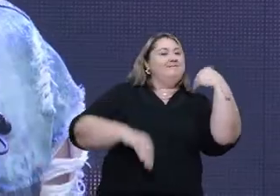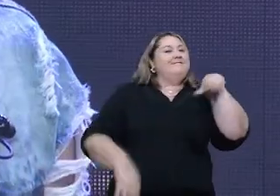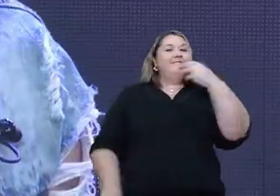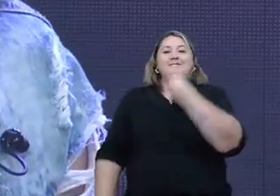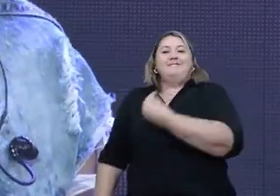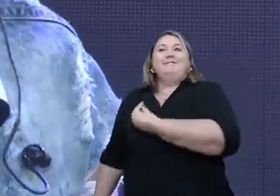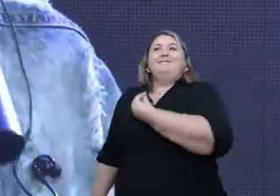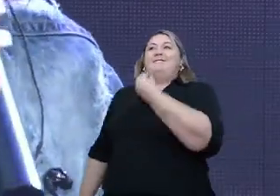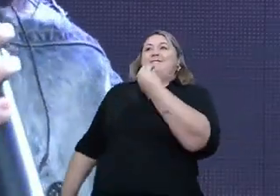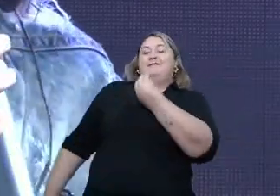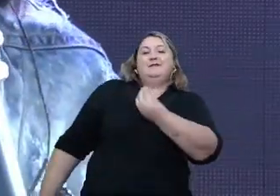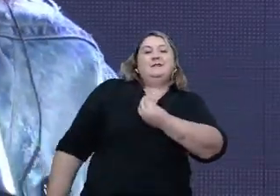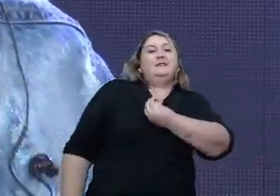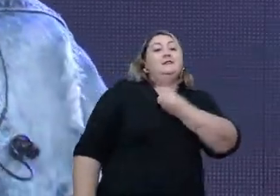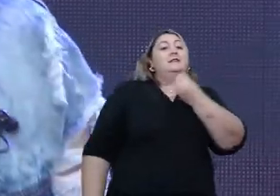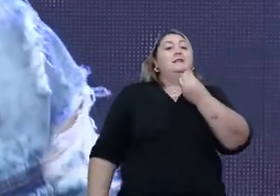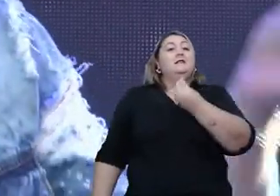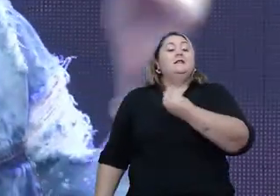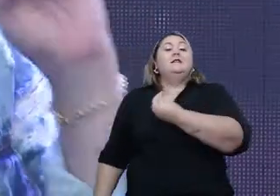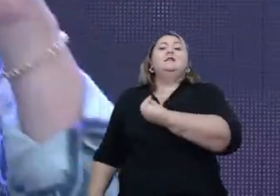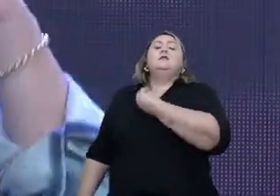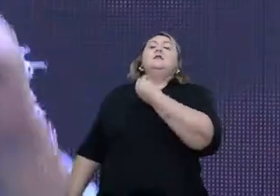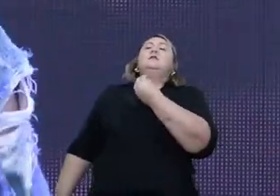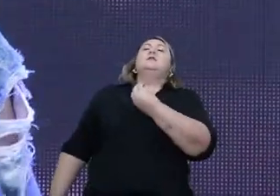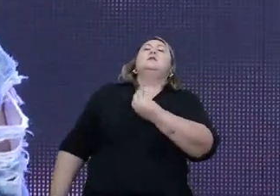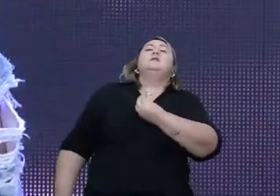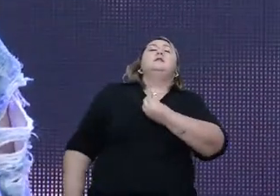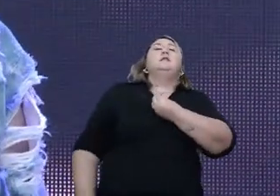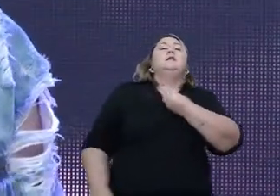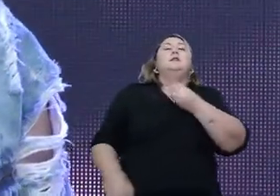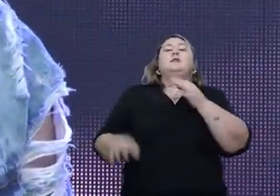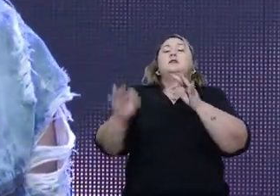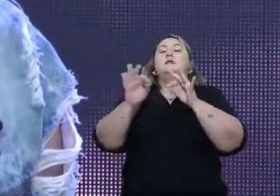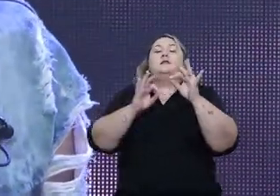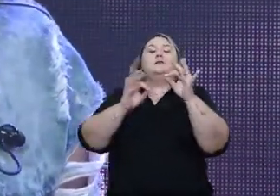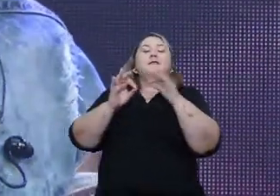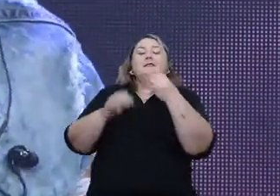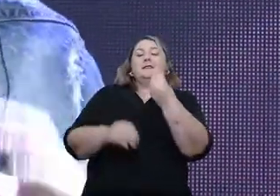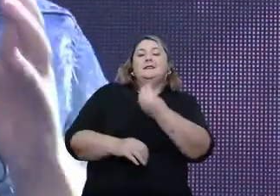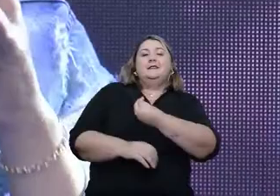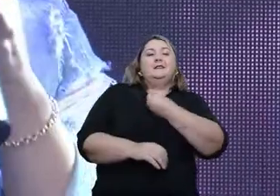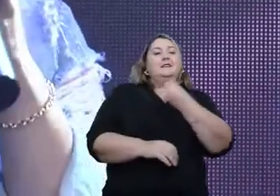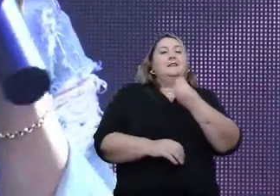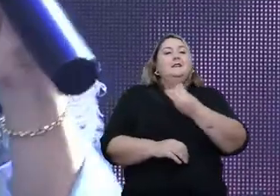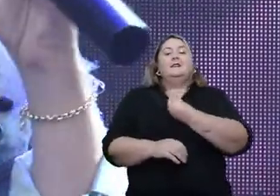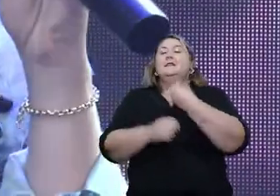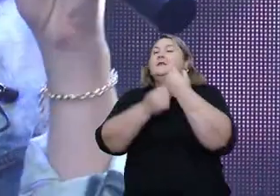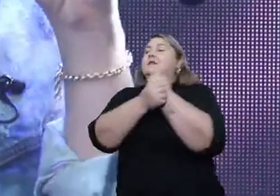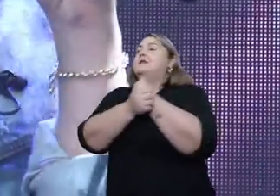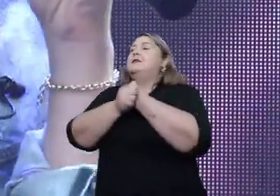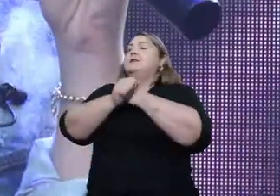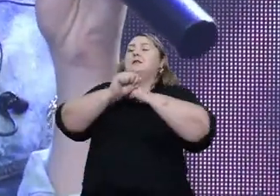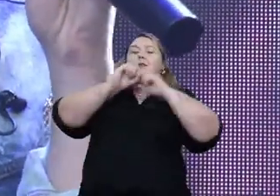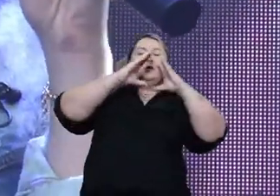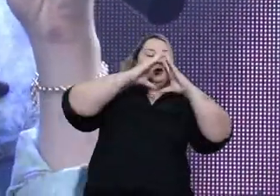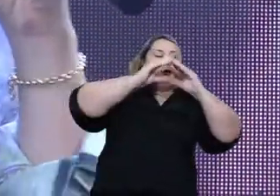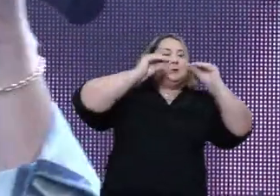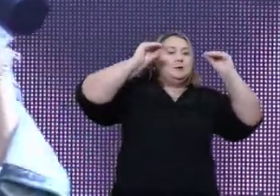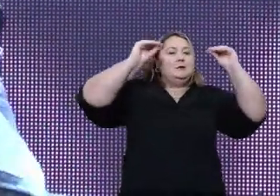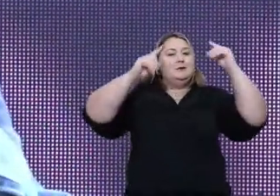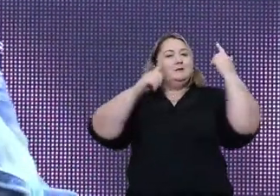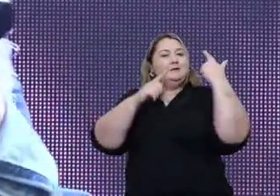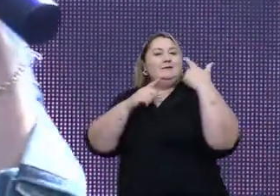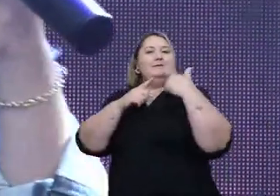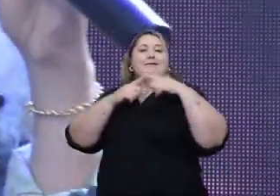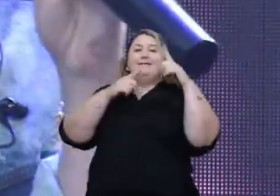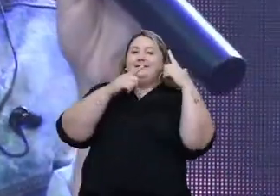na minha vida. Com minha estrutura, sara todas